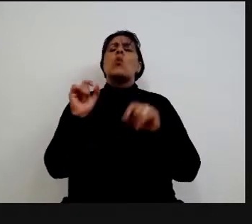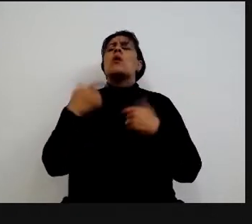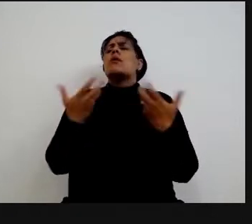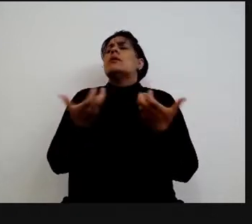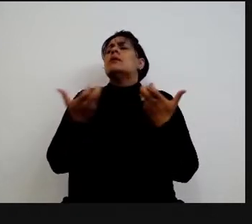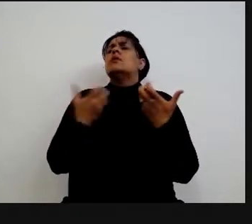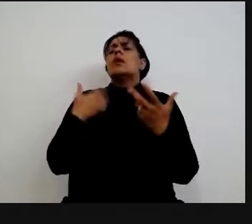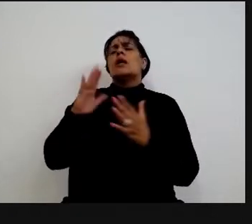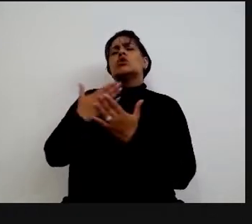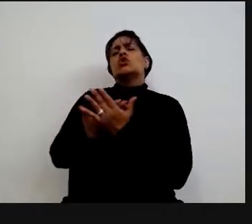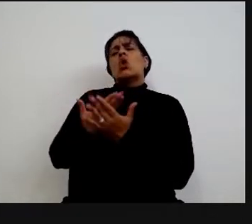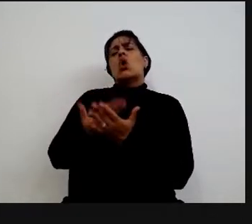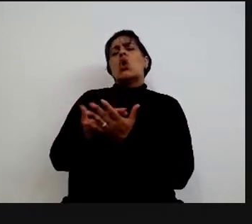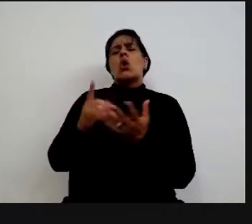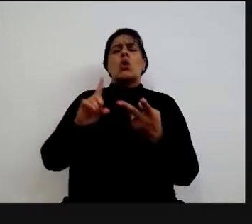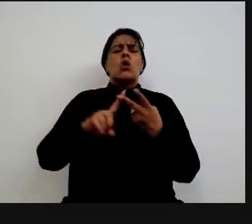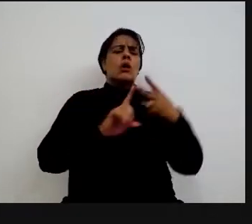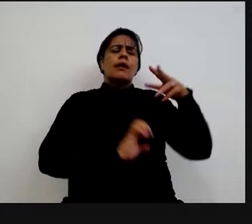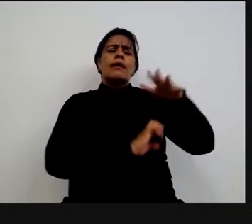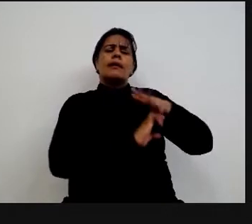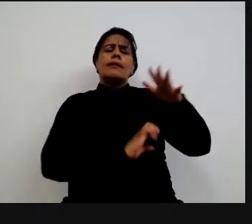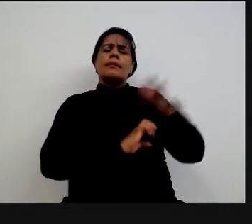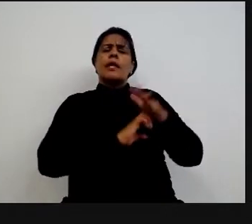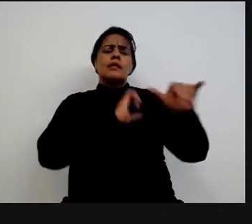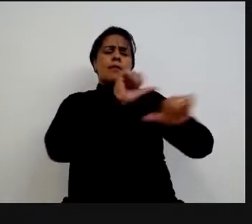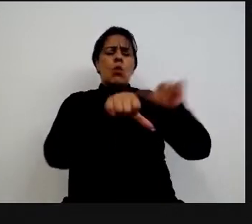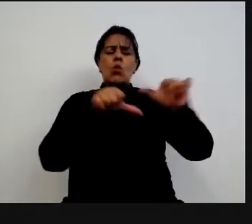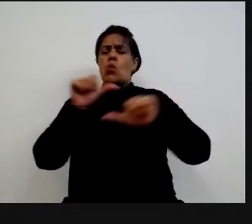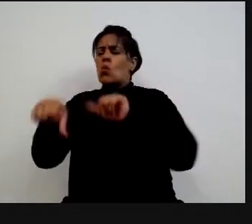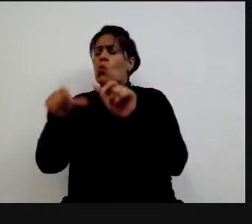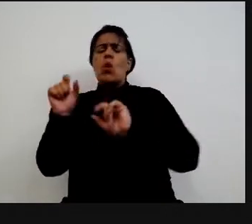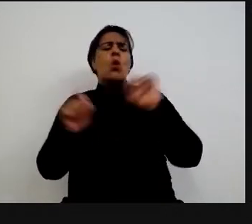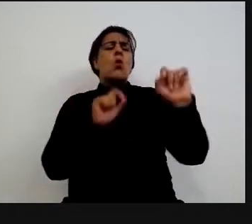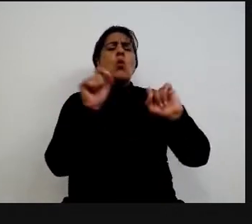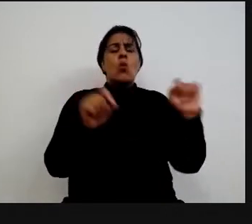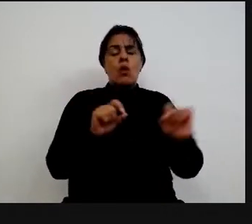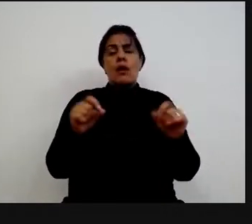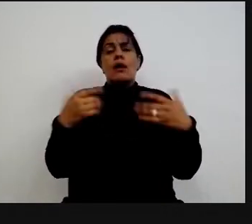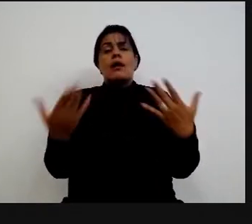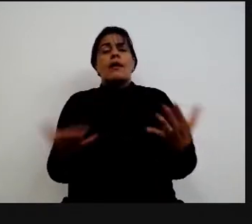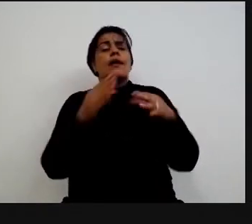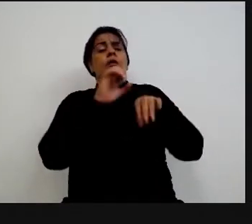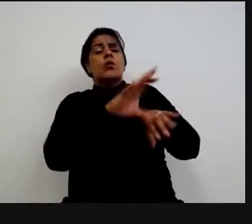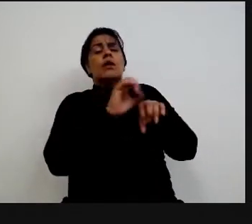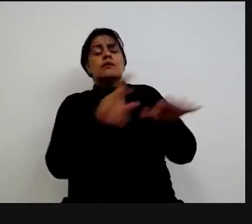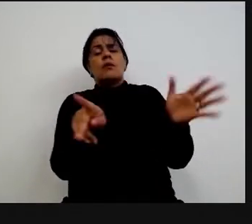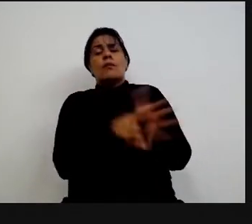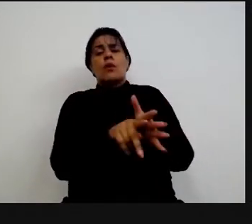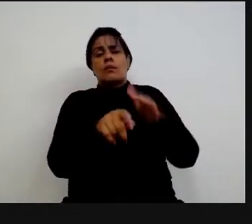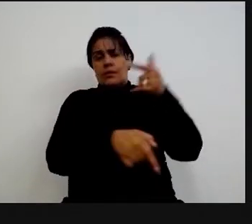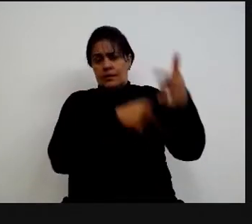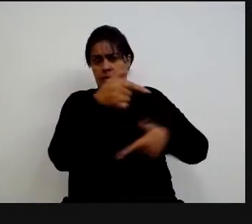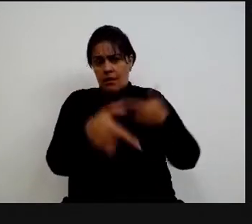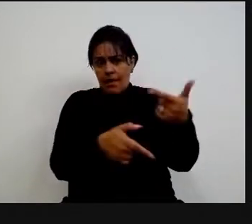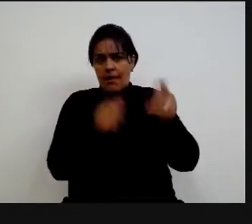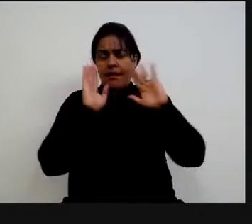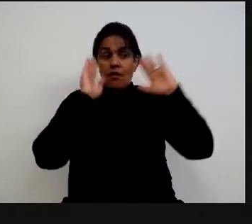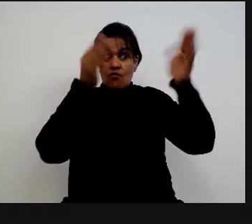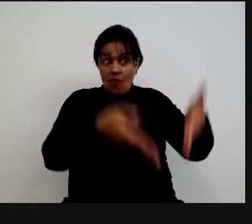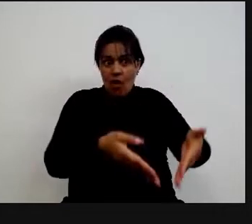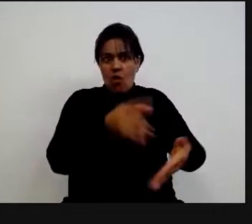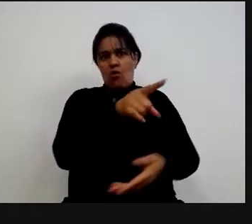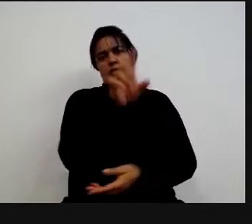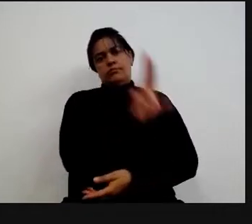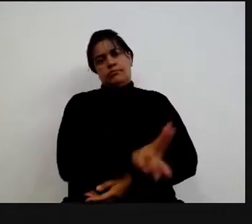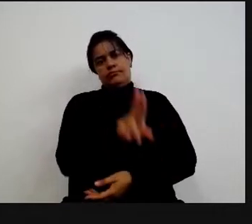como escola, o que é de fato importante para uma educação corporativa? O usuário, o aprendiz. O foco é